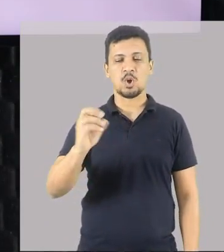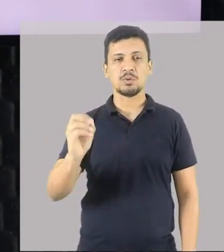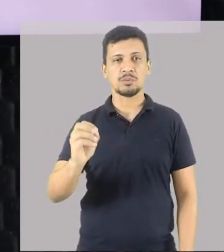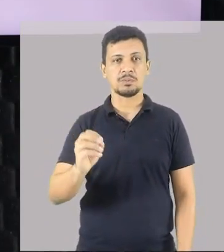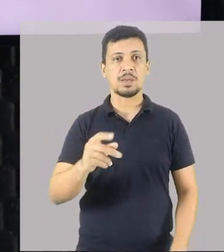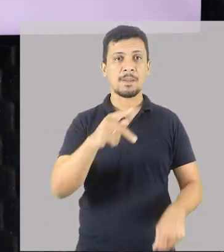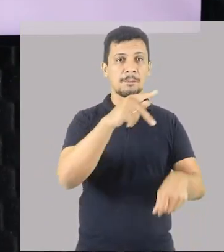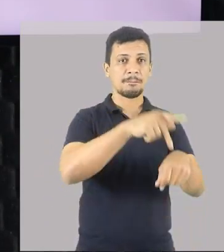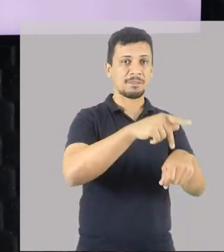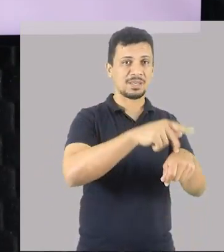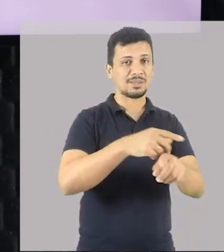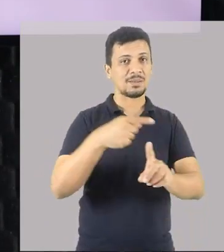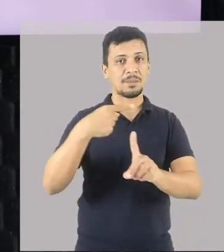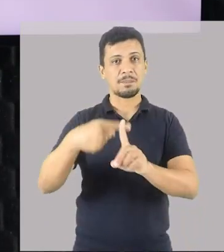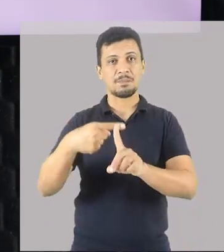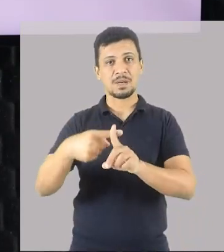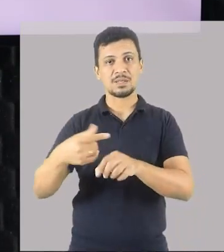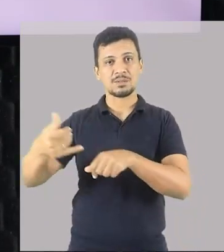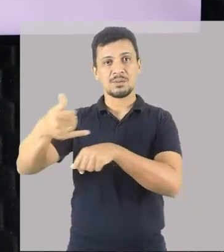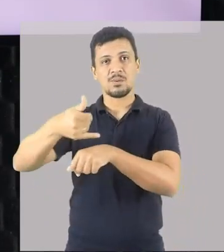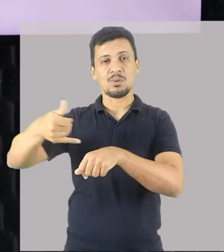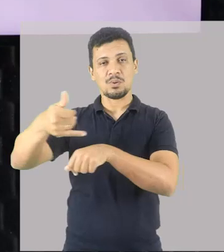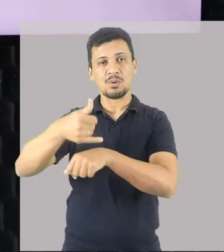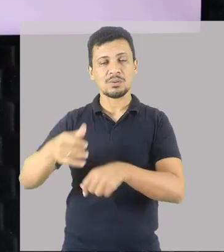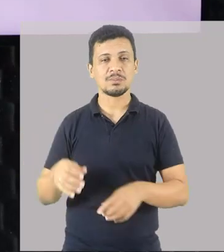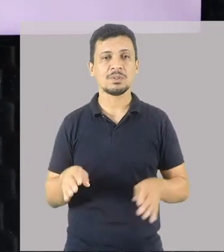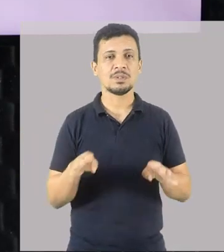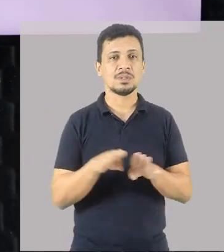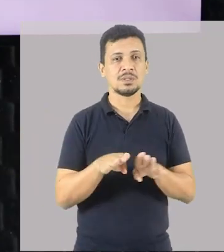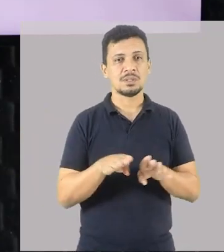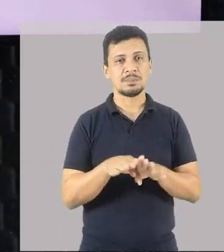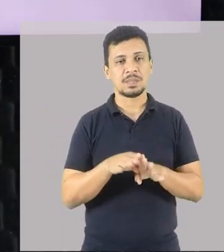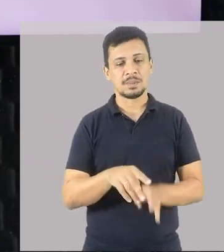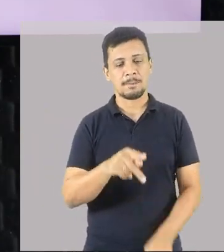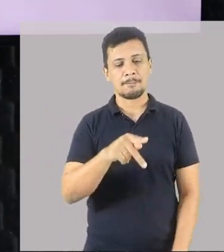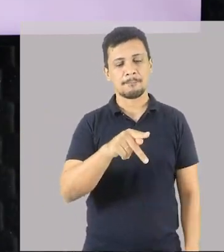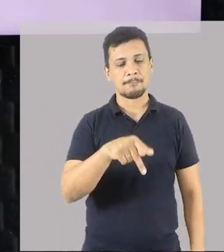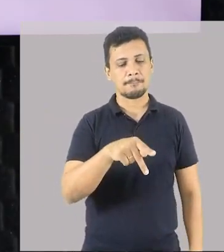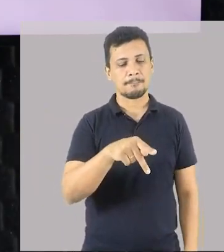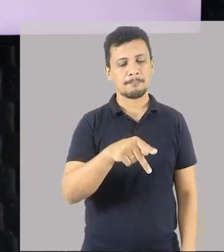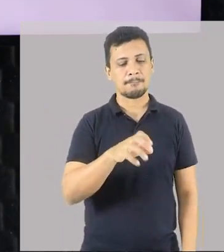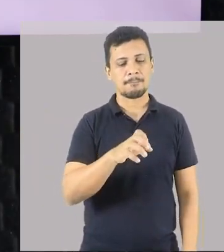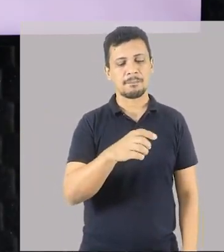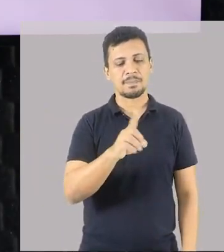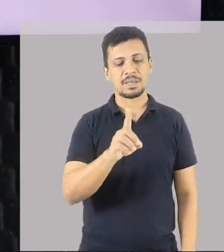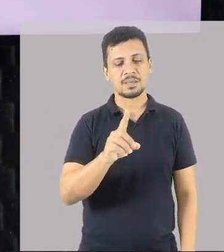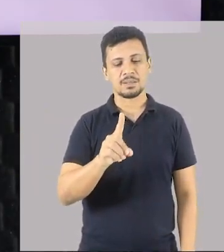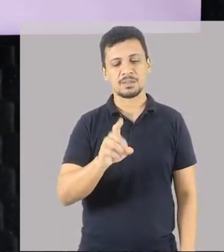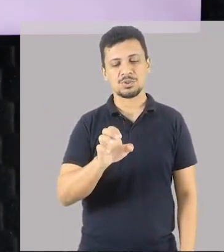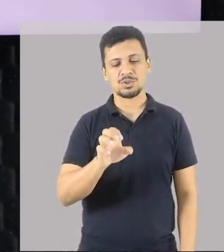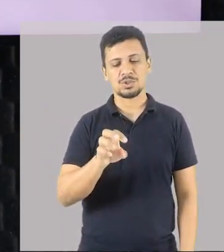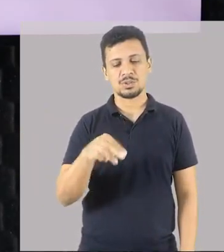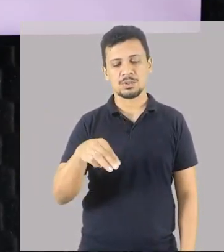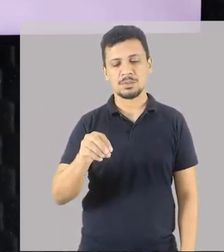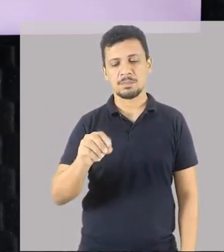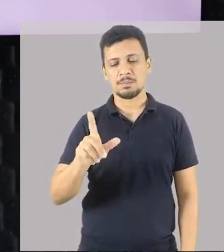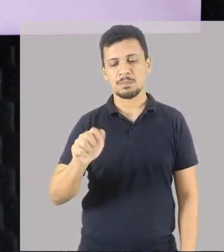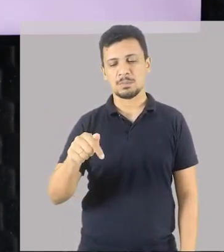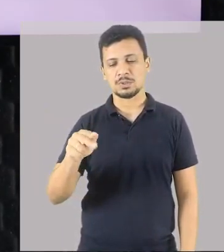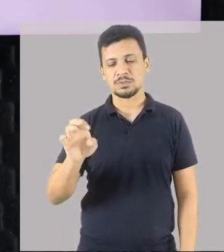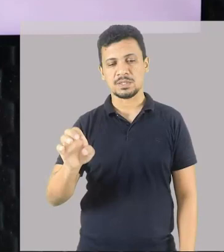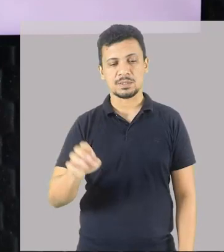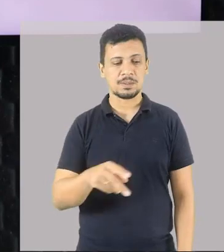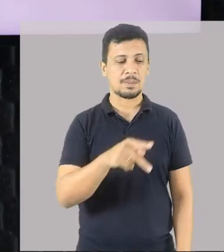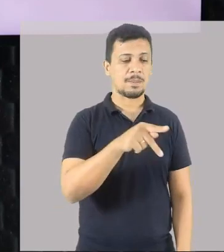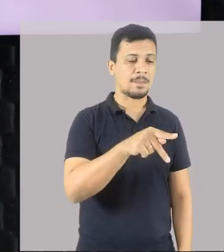petra, óleo. É o que acontece, por exemplo, com pé de moleque. Pé de moleque é aquele doce. Pé de moleque, você tem pé, mas